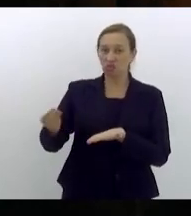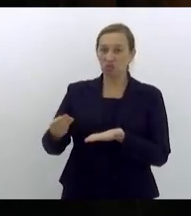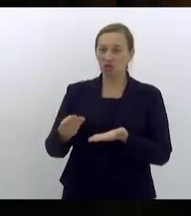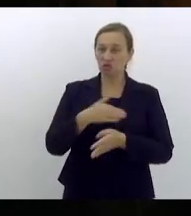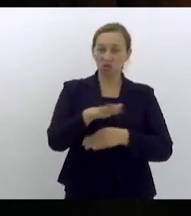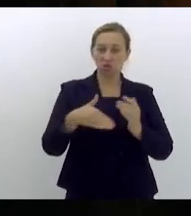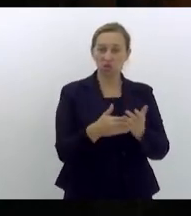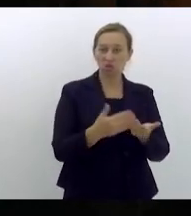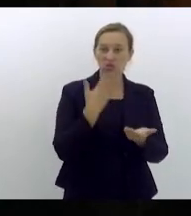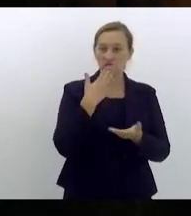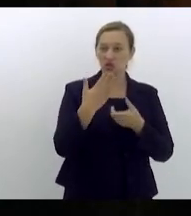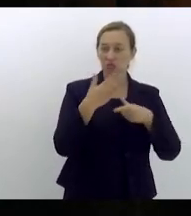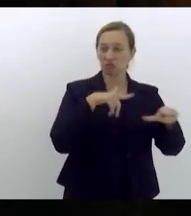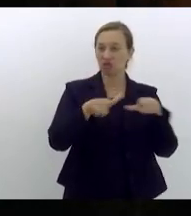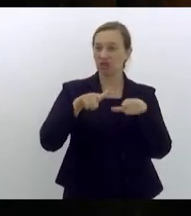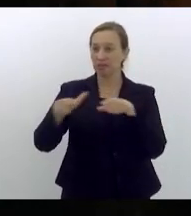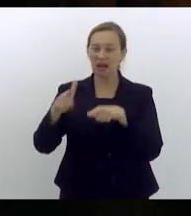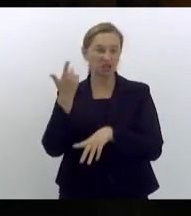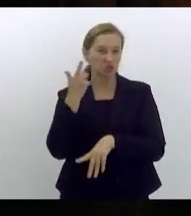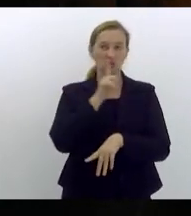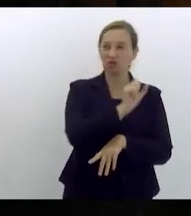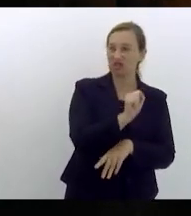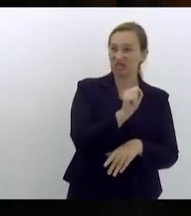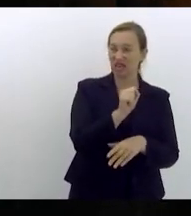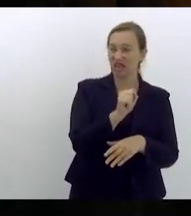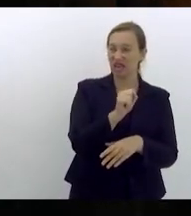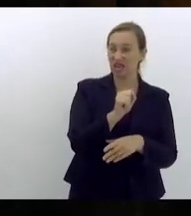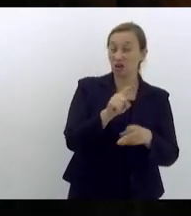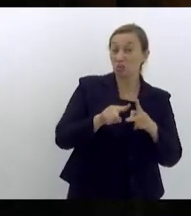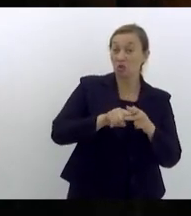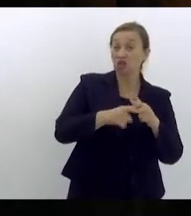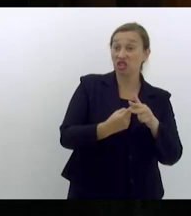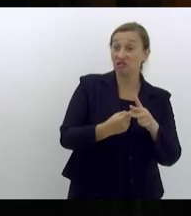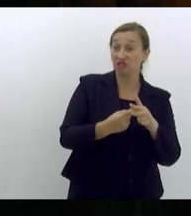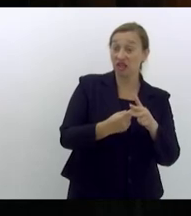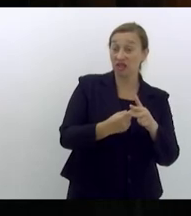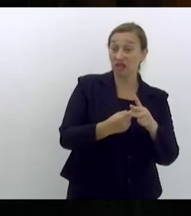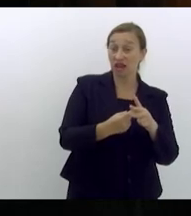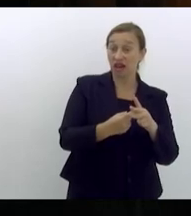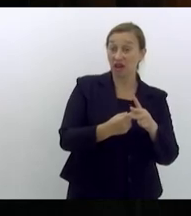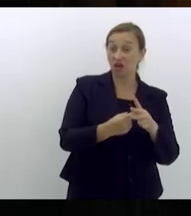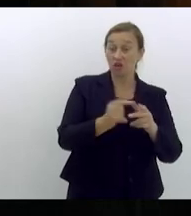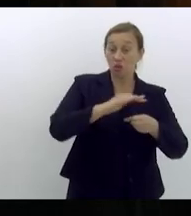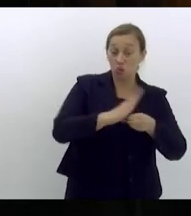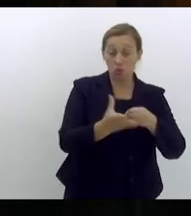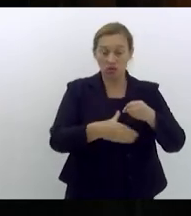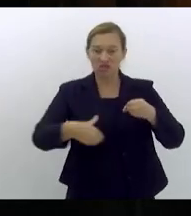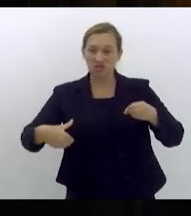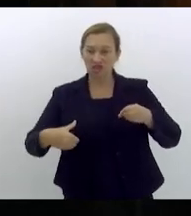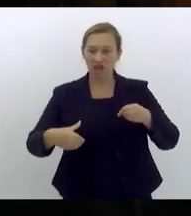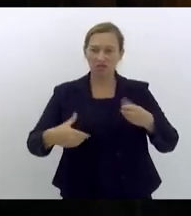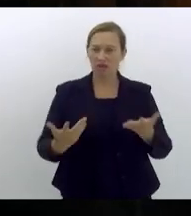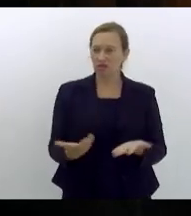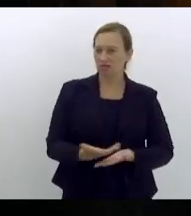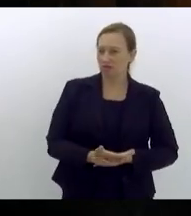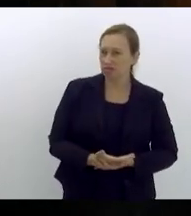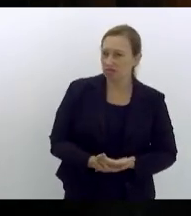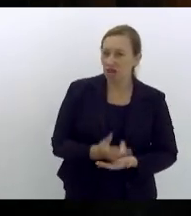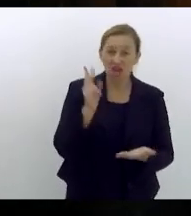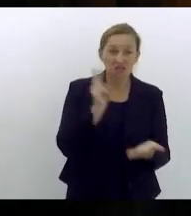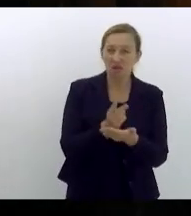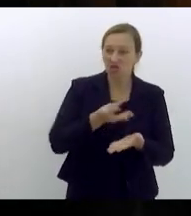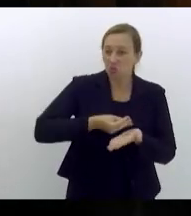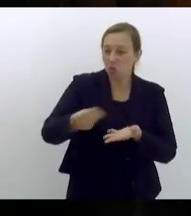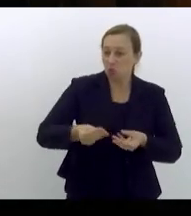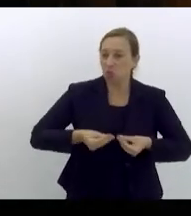ator ter a direita não consegue não consegue modificar o Marco do saneamento mesmo dando assim